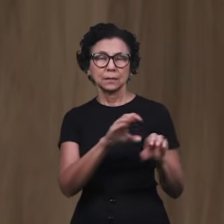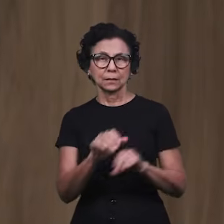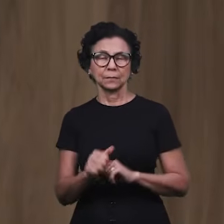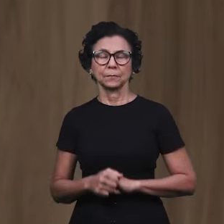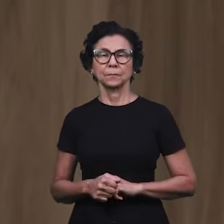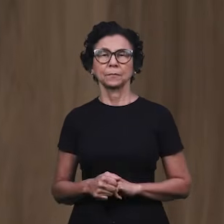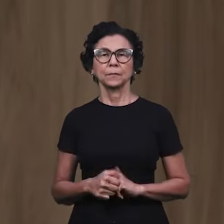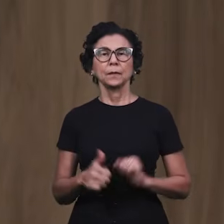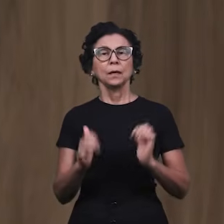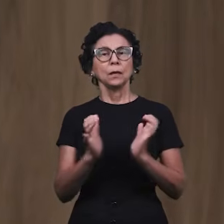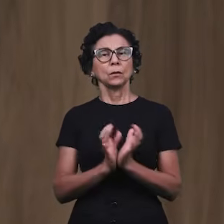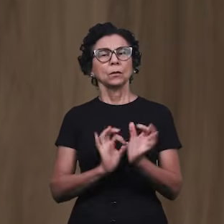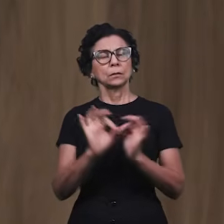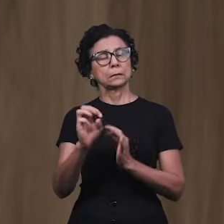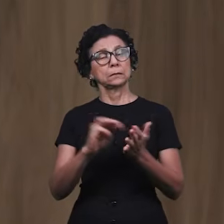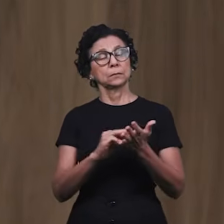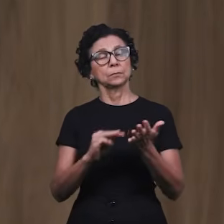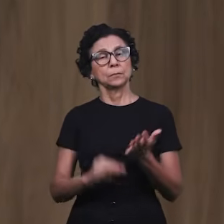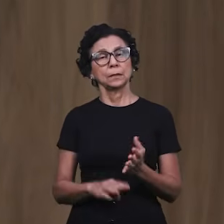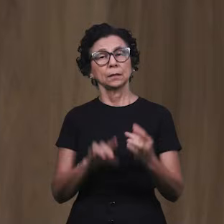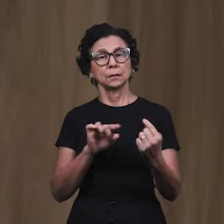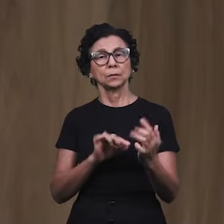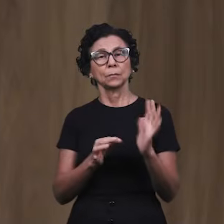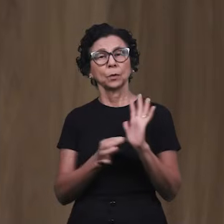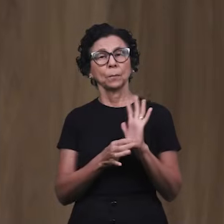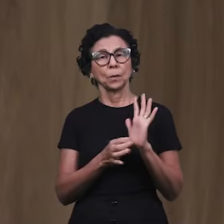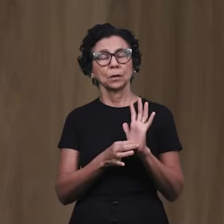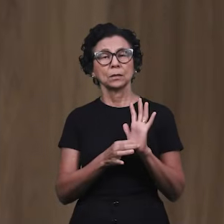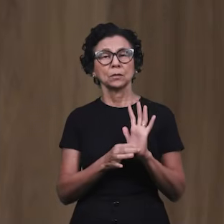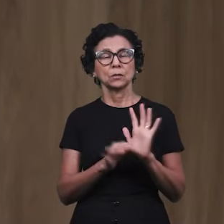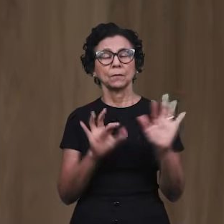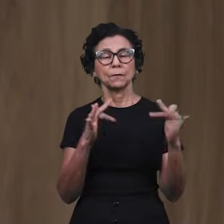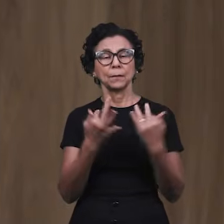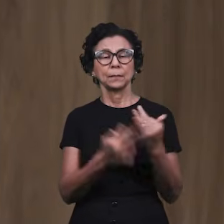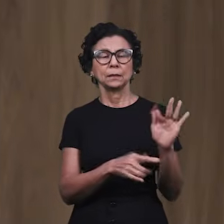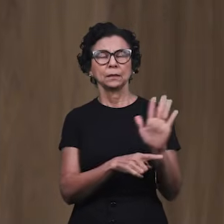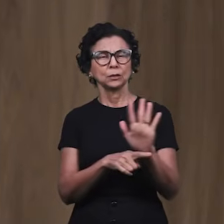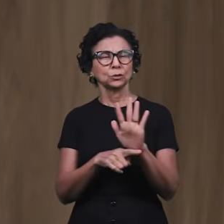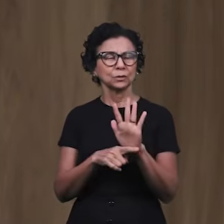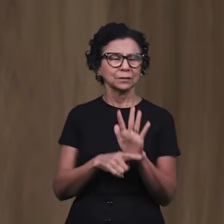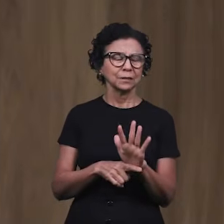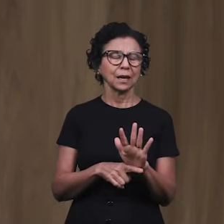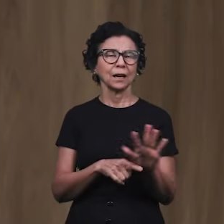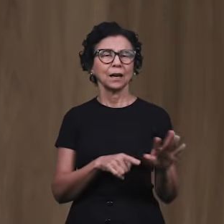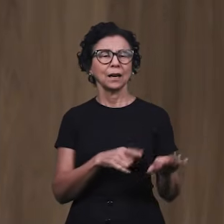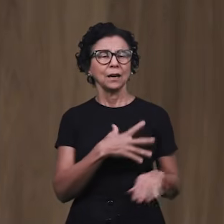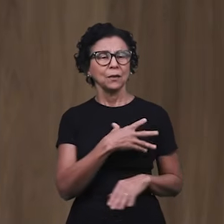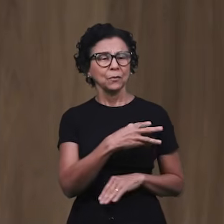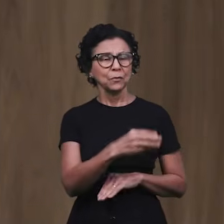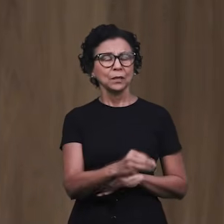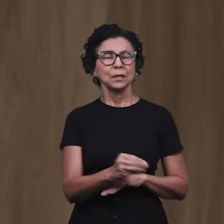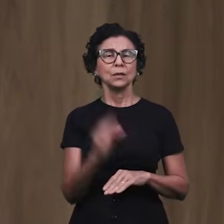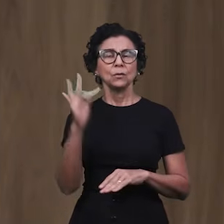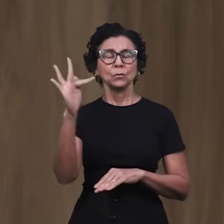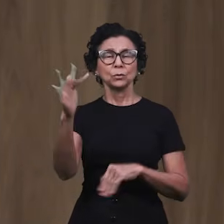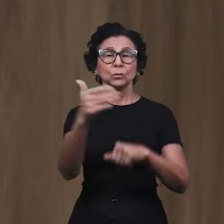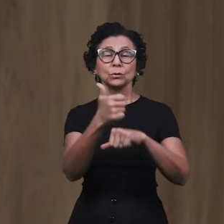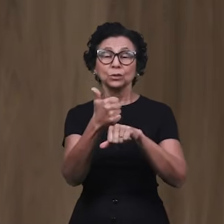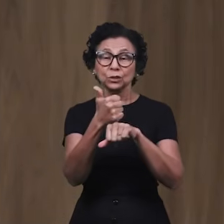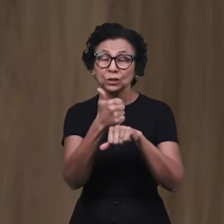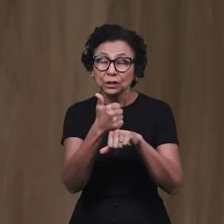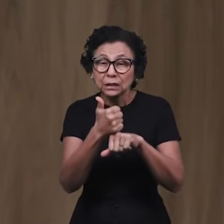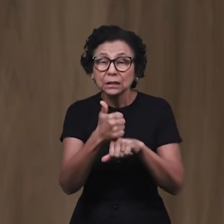Método tem por objetivo ajudar as famílias a educarem seus filhos para que tenham um futuro digno e honroso